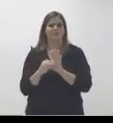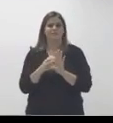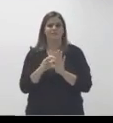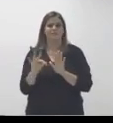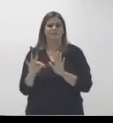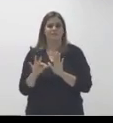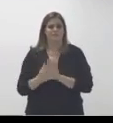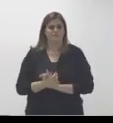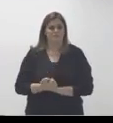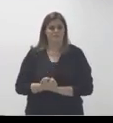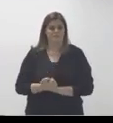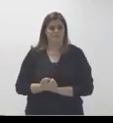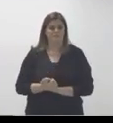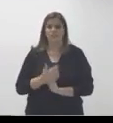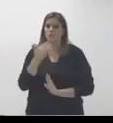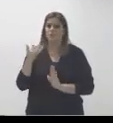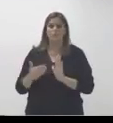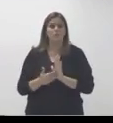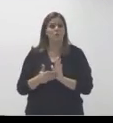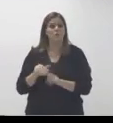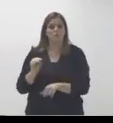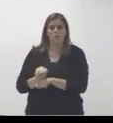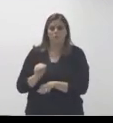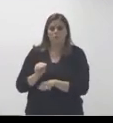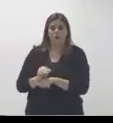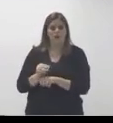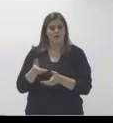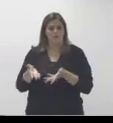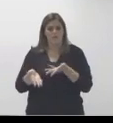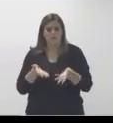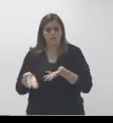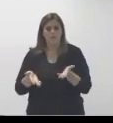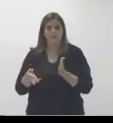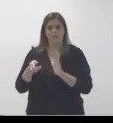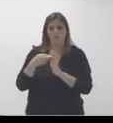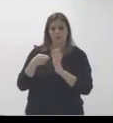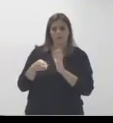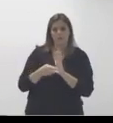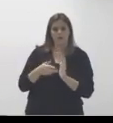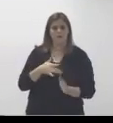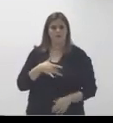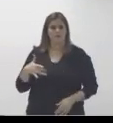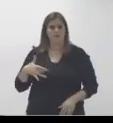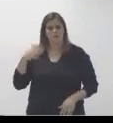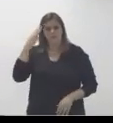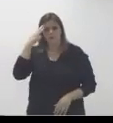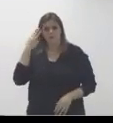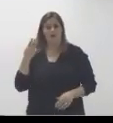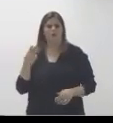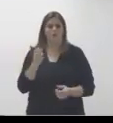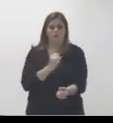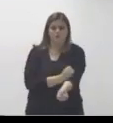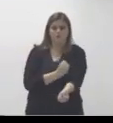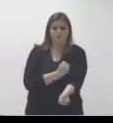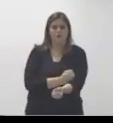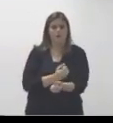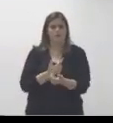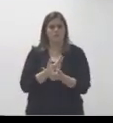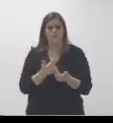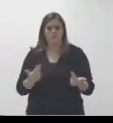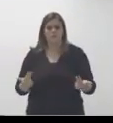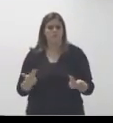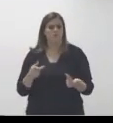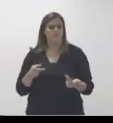tratamento cuidar da prevenção ea redução de danos na saúde mental e no uso de álcool e drogas então esse é o primeiro